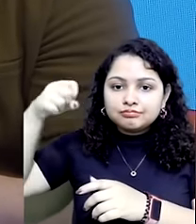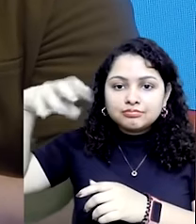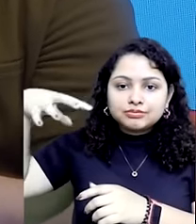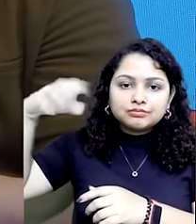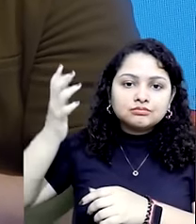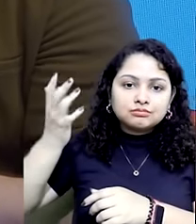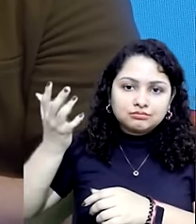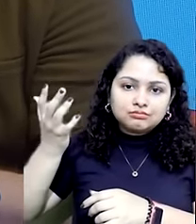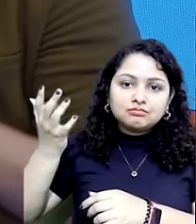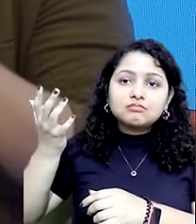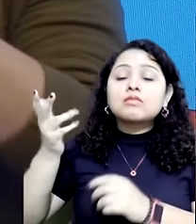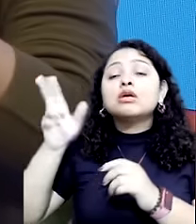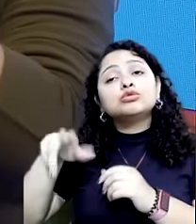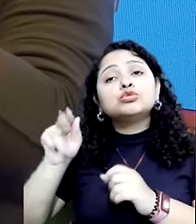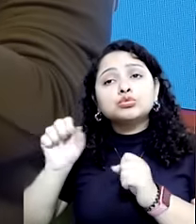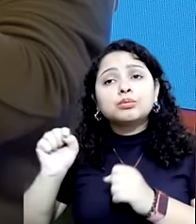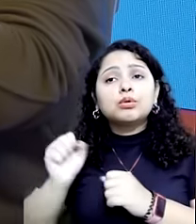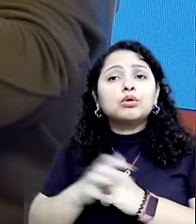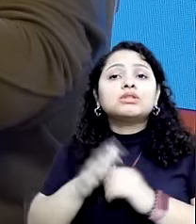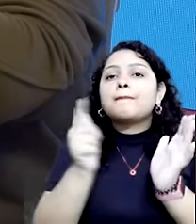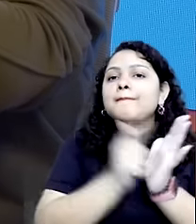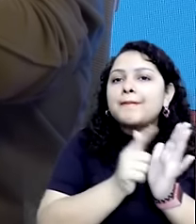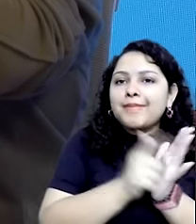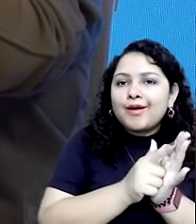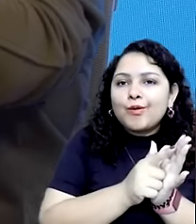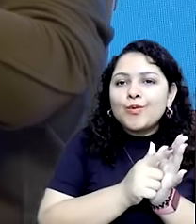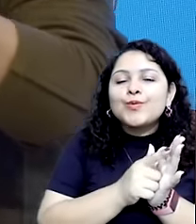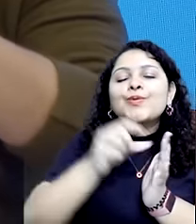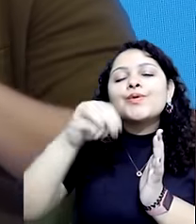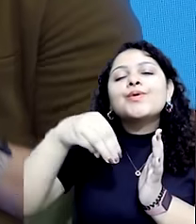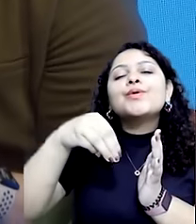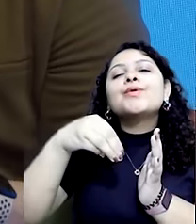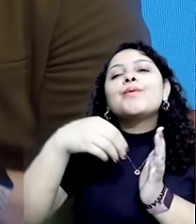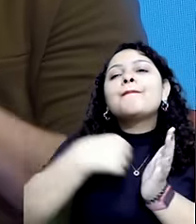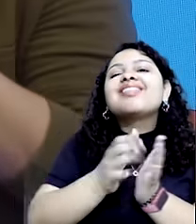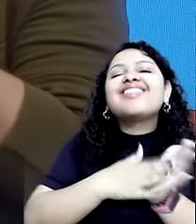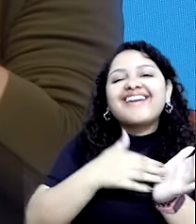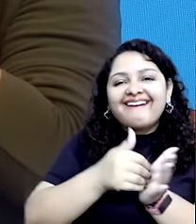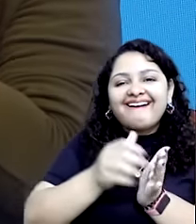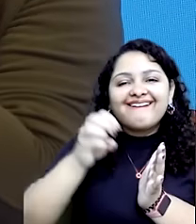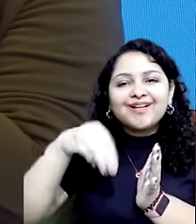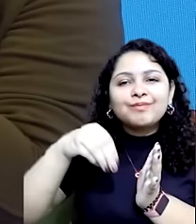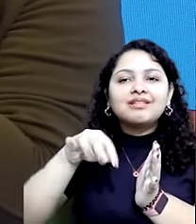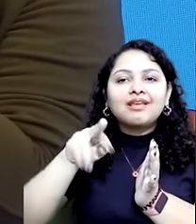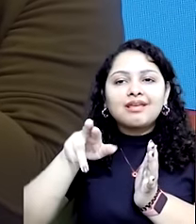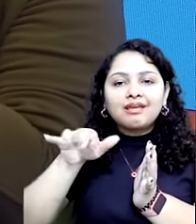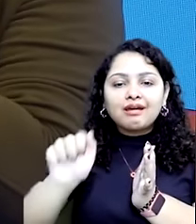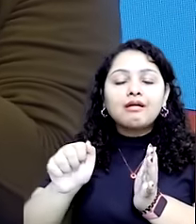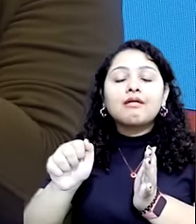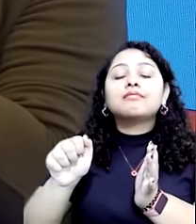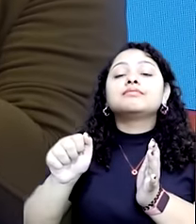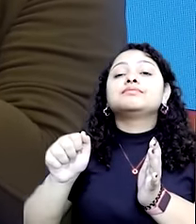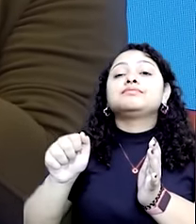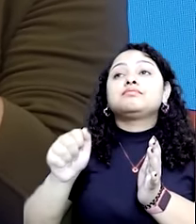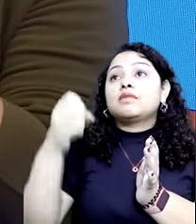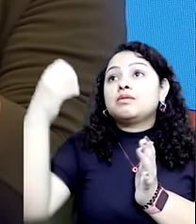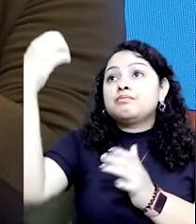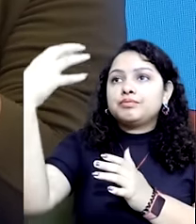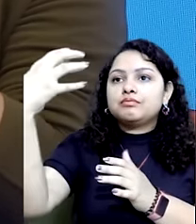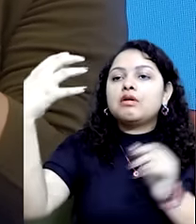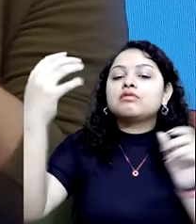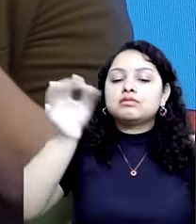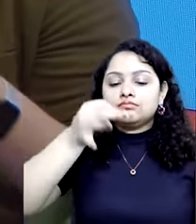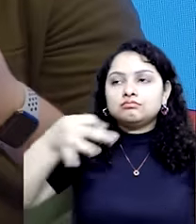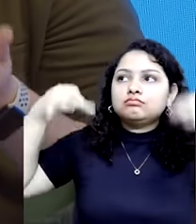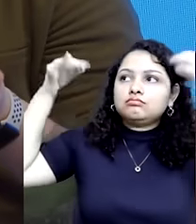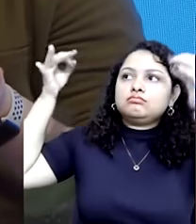né a gente usa luminária pega papel manteiga coloca o papel manteiga por cima da luminária prende com elástico e